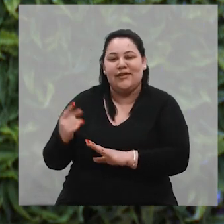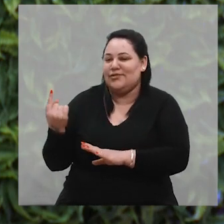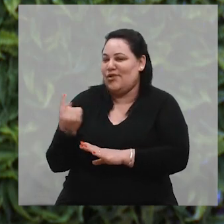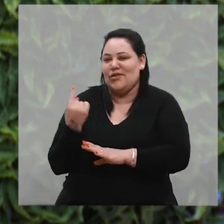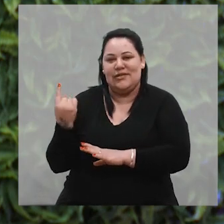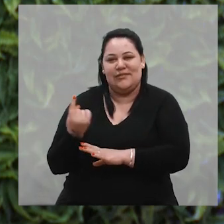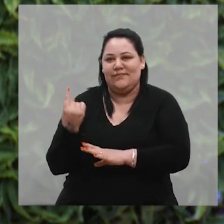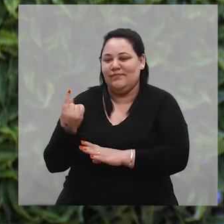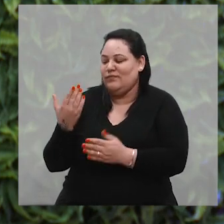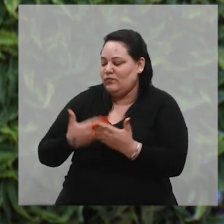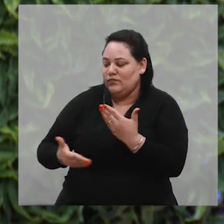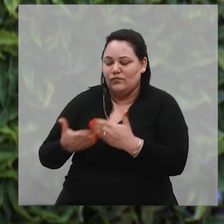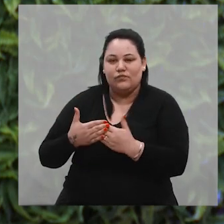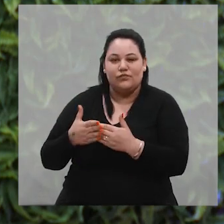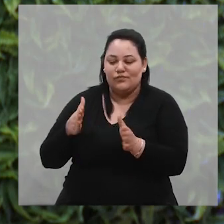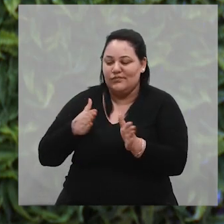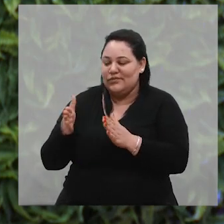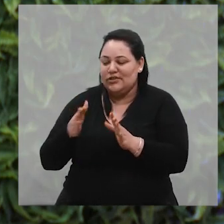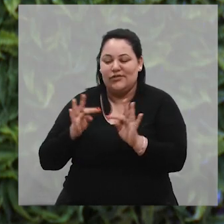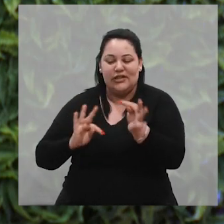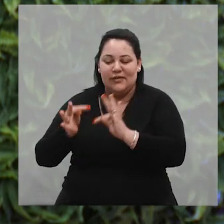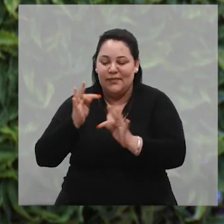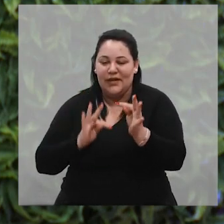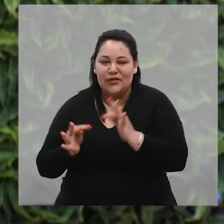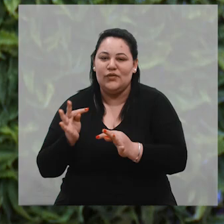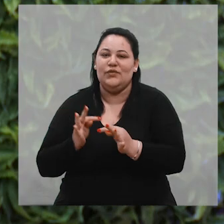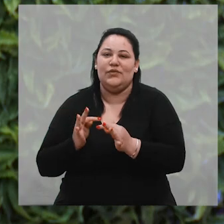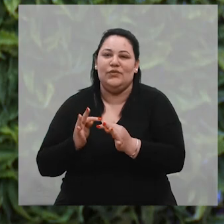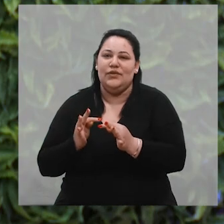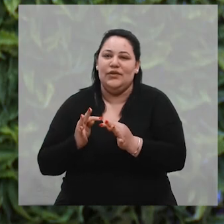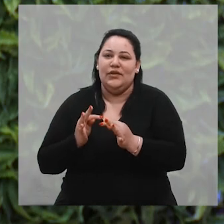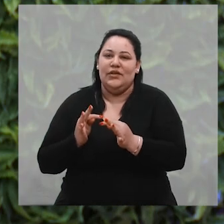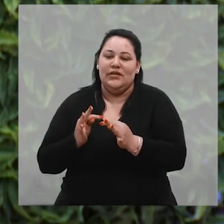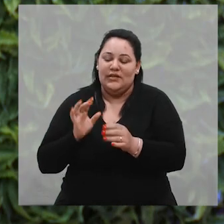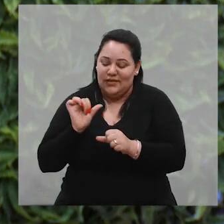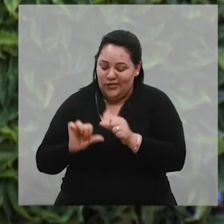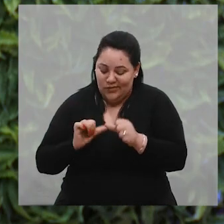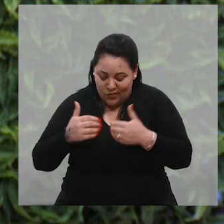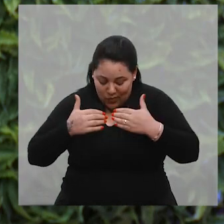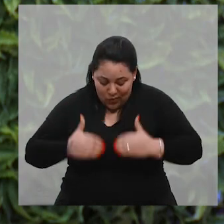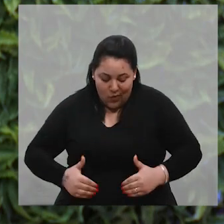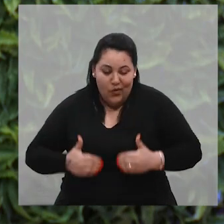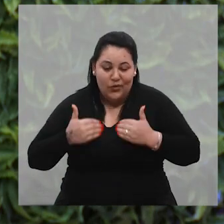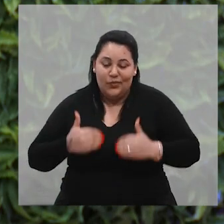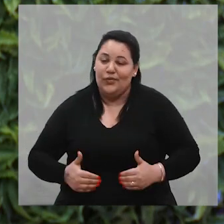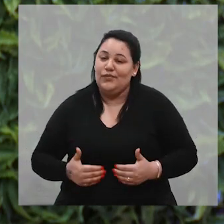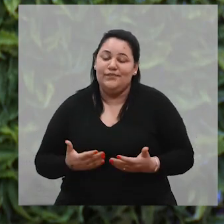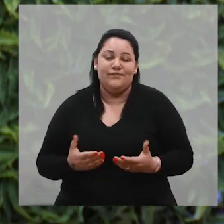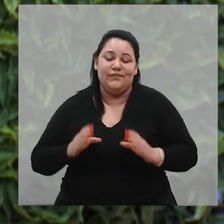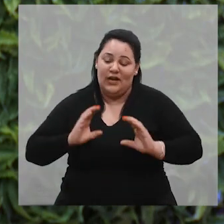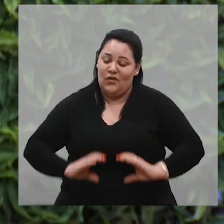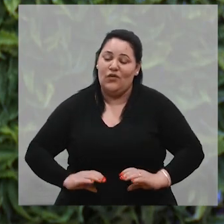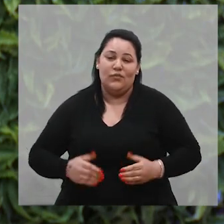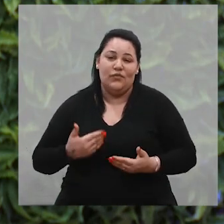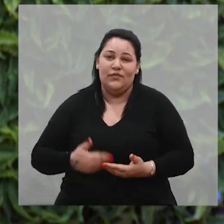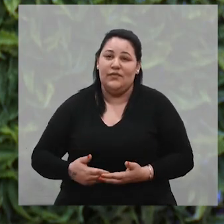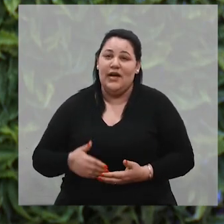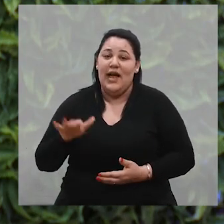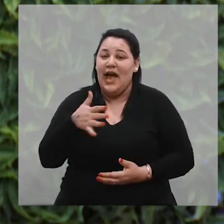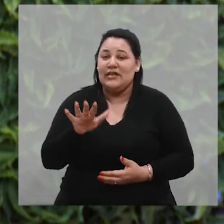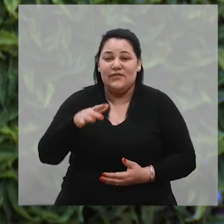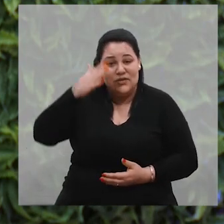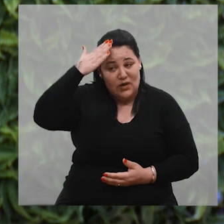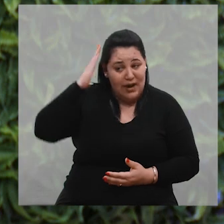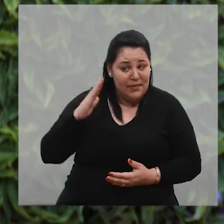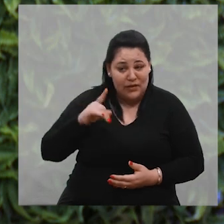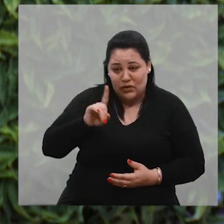sozinho todo esse processo da químio, dessa transformação do corpo, né? Nem toda químio a gente sabe que não cai o